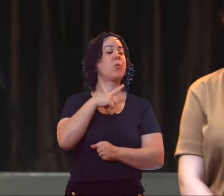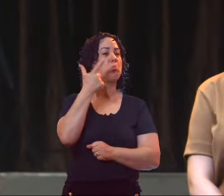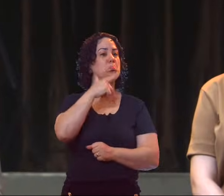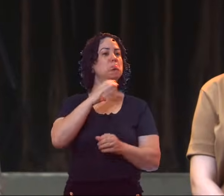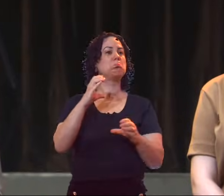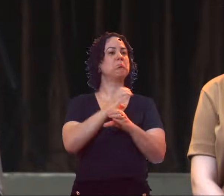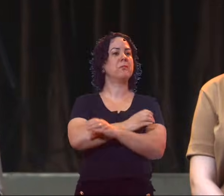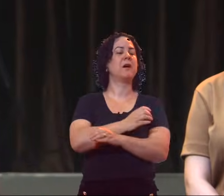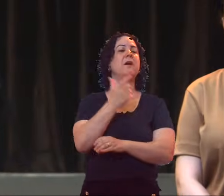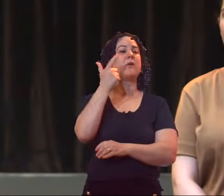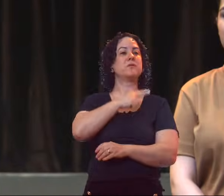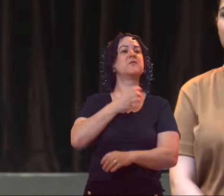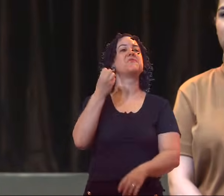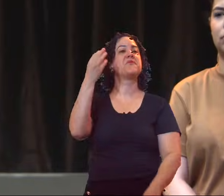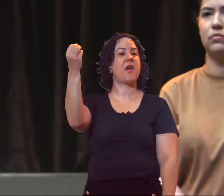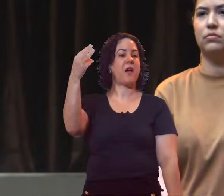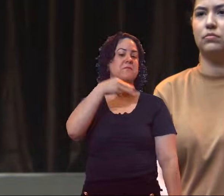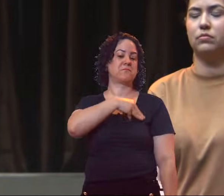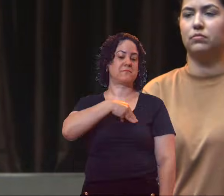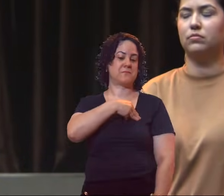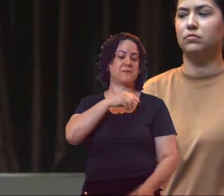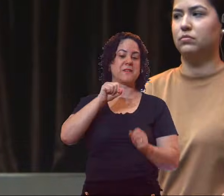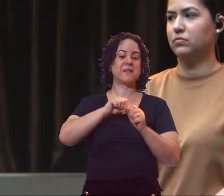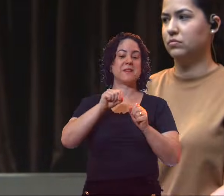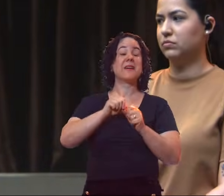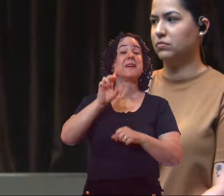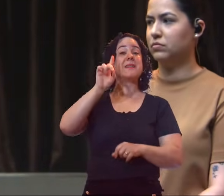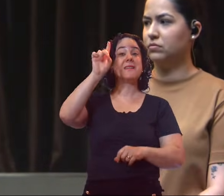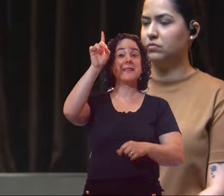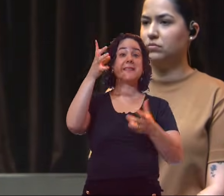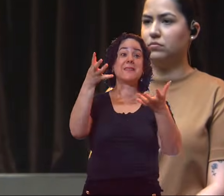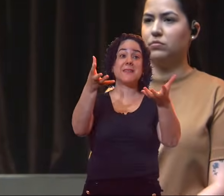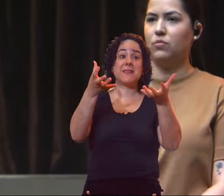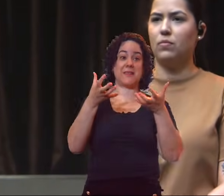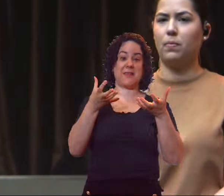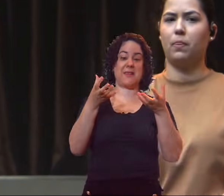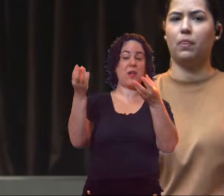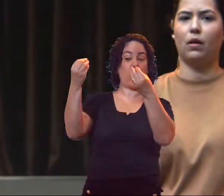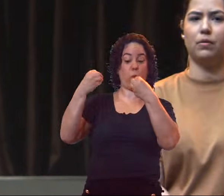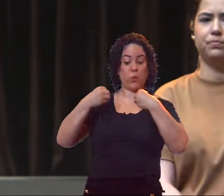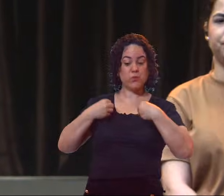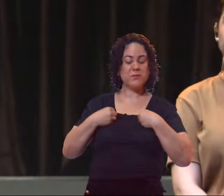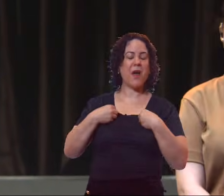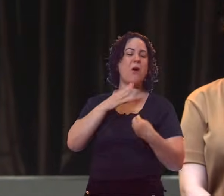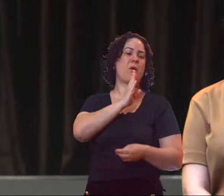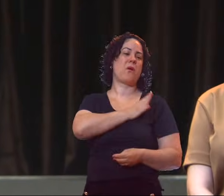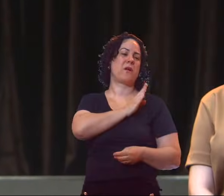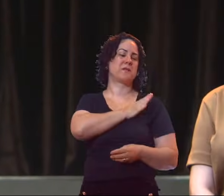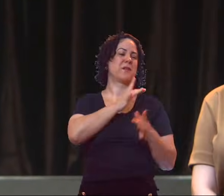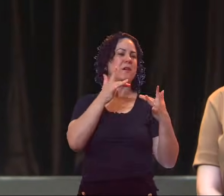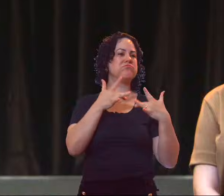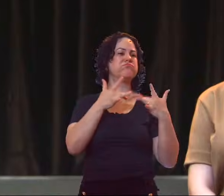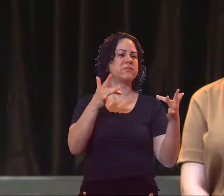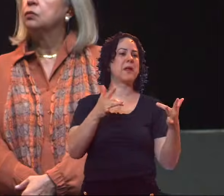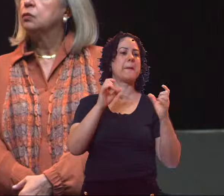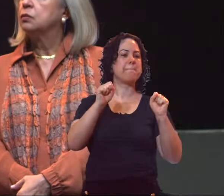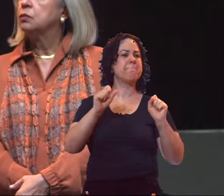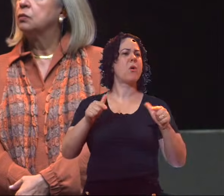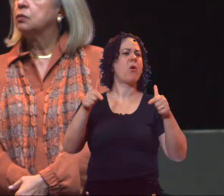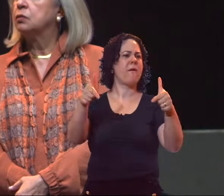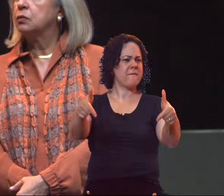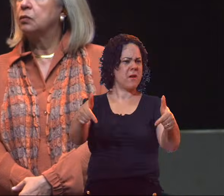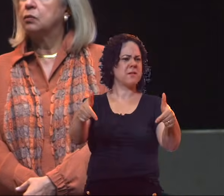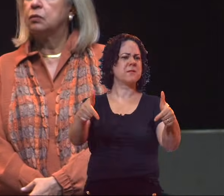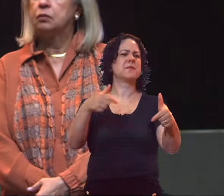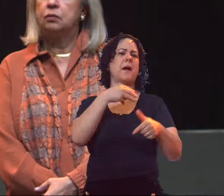fazer a viagem missionária. Queridos, Deus quer nos dar esse coração para que a obra